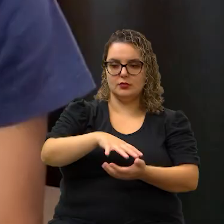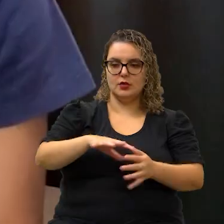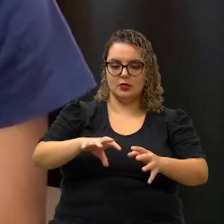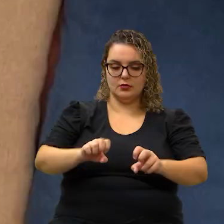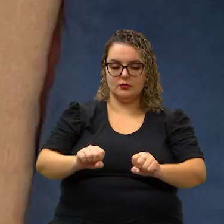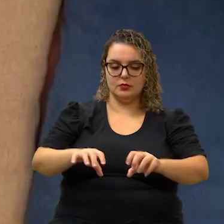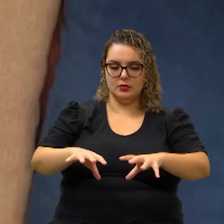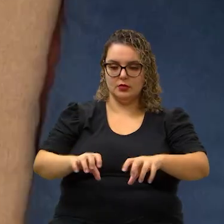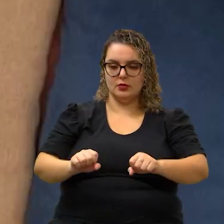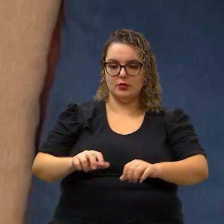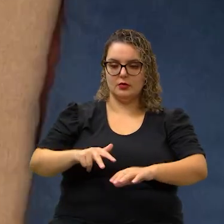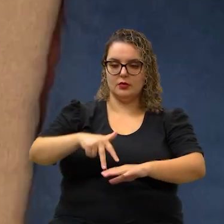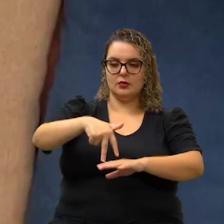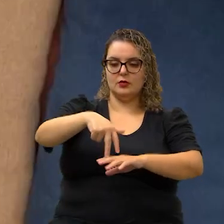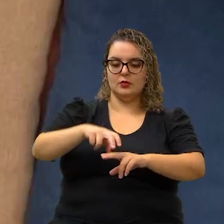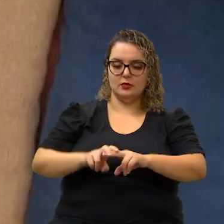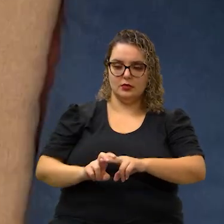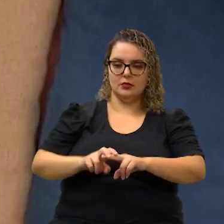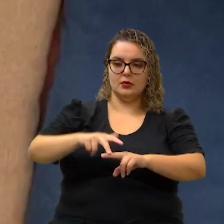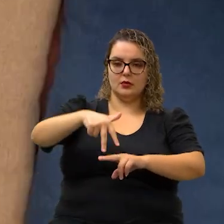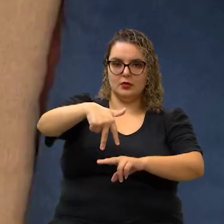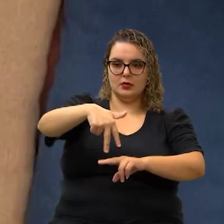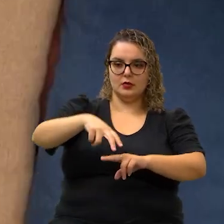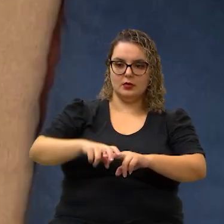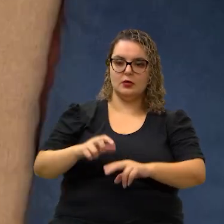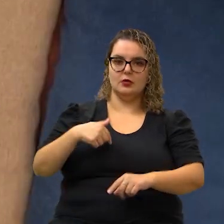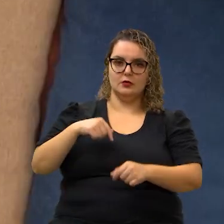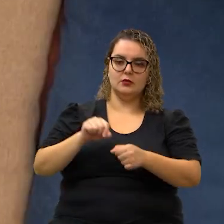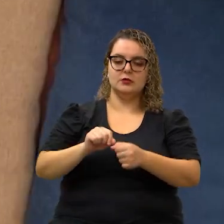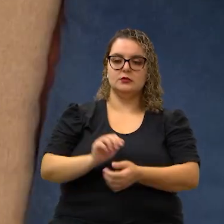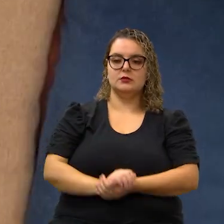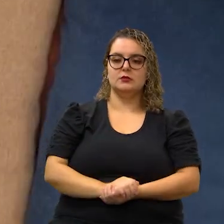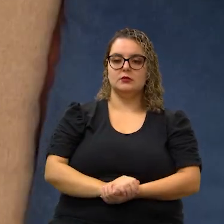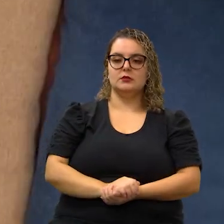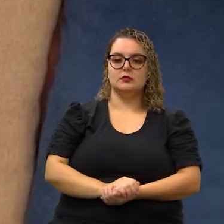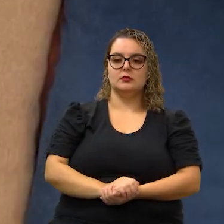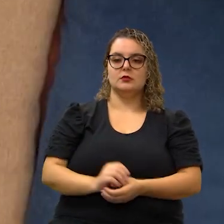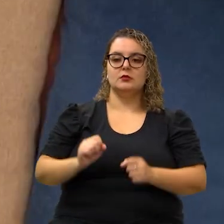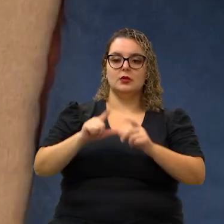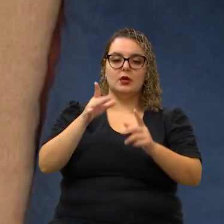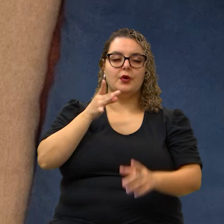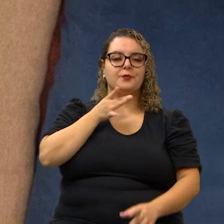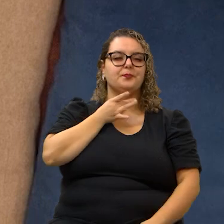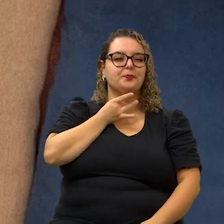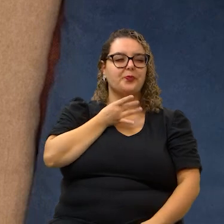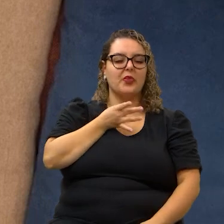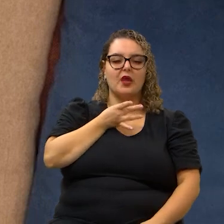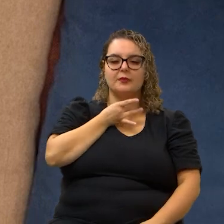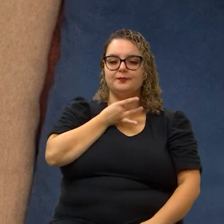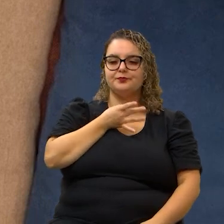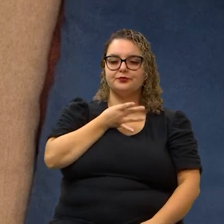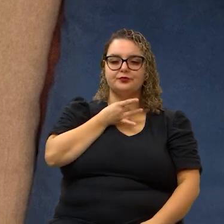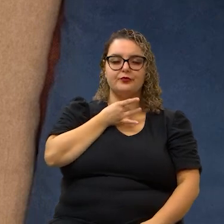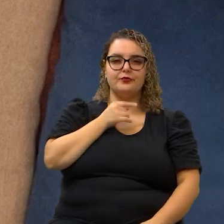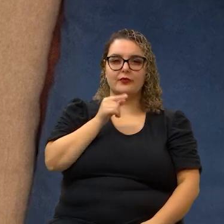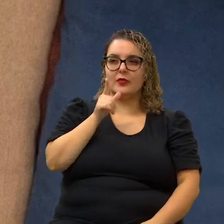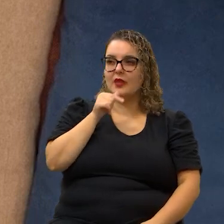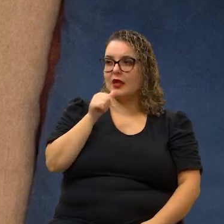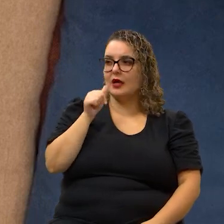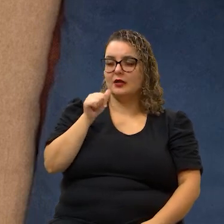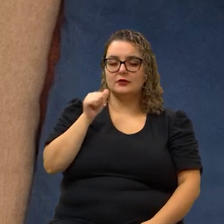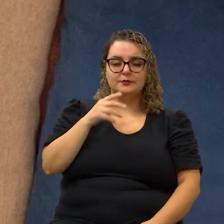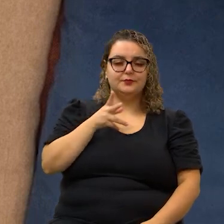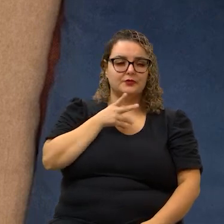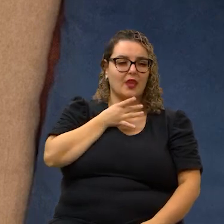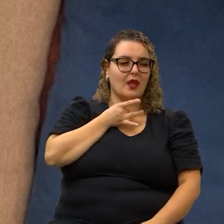Isso aí eu fiz. Eu acordei com muita sede, querendo água, e até falei para a enfermeira que eu ia morrer